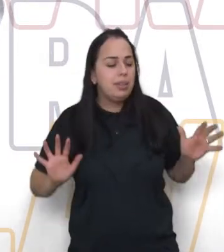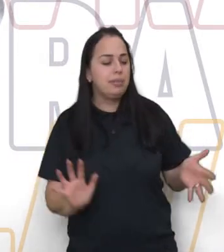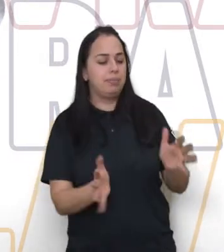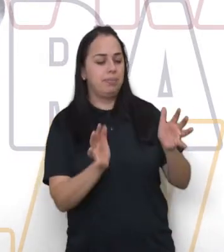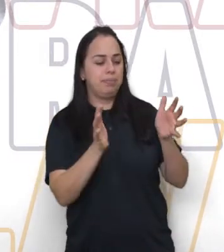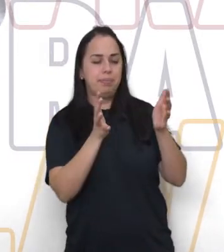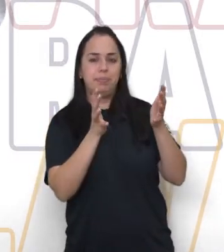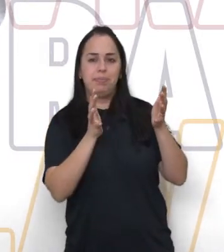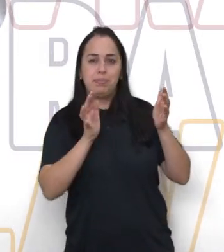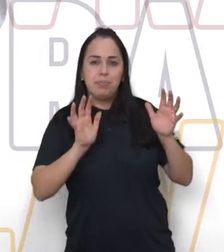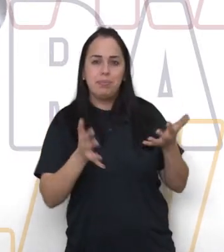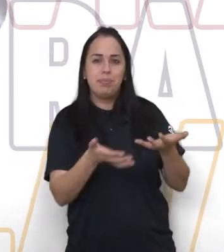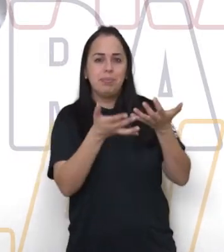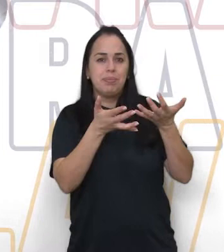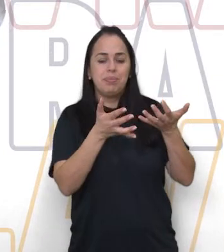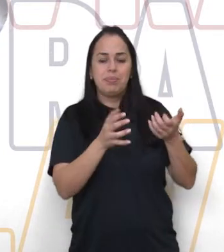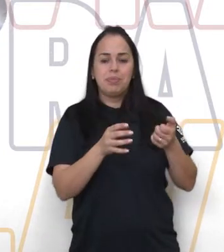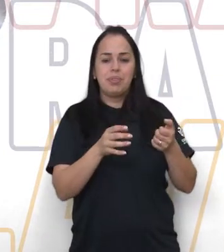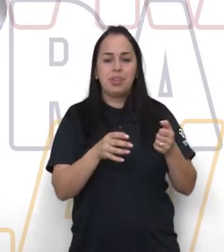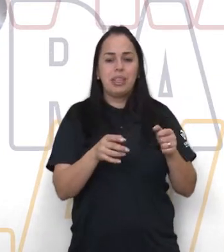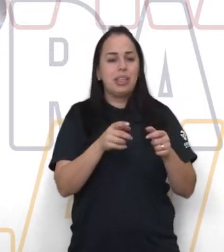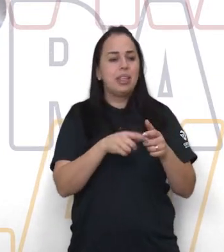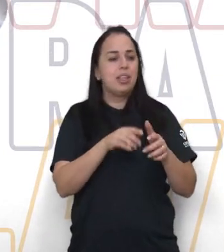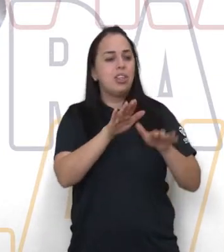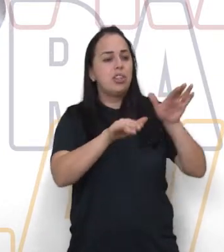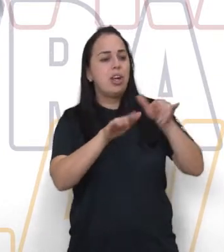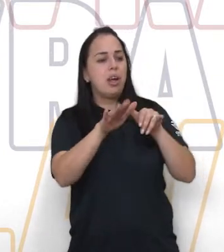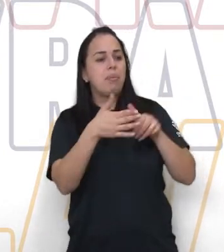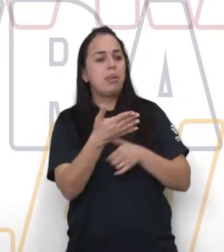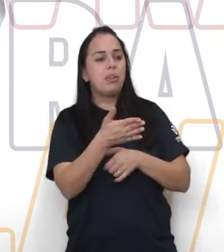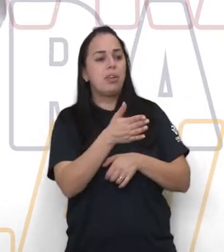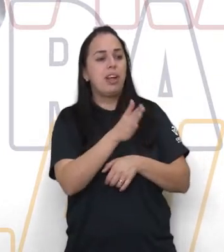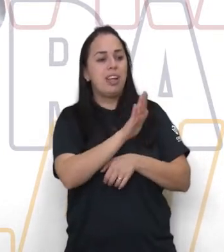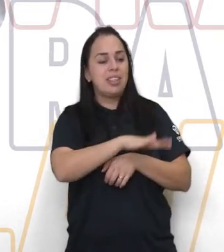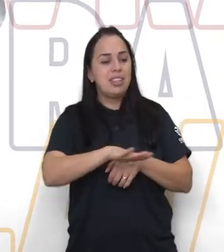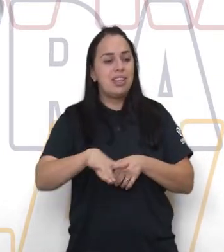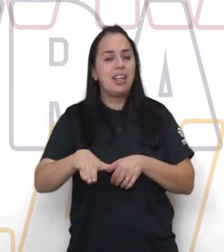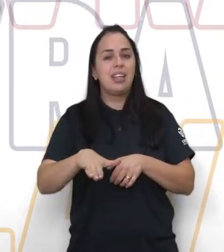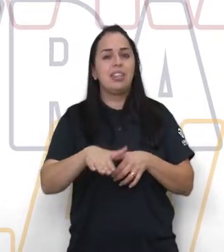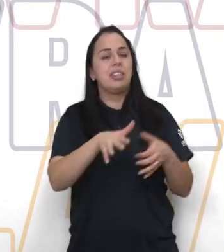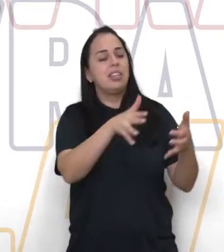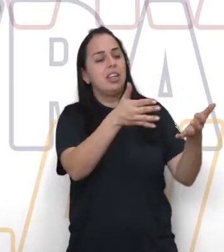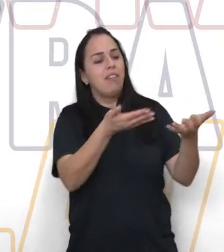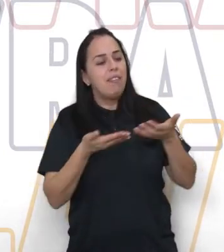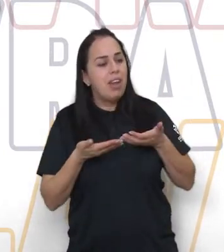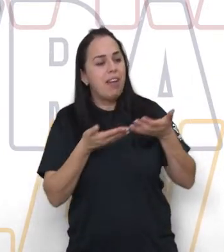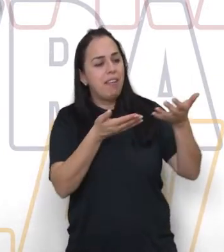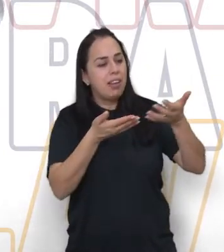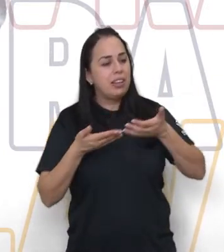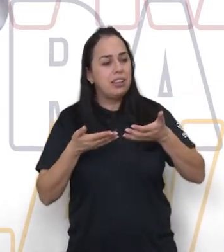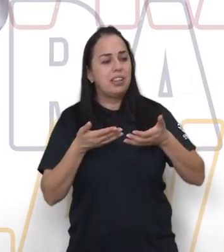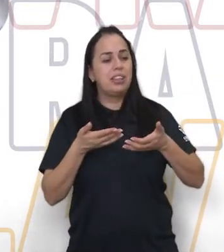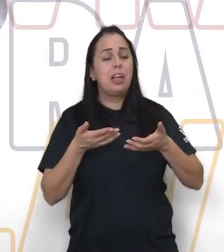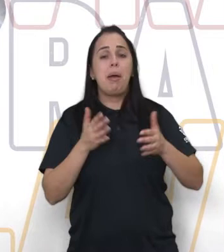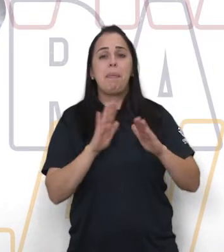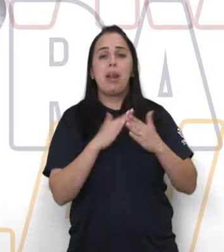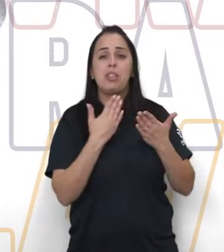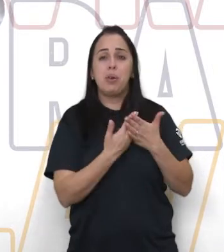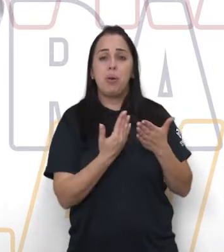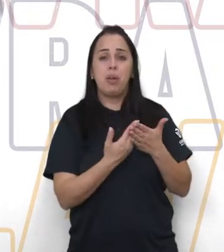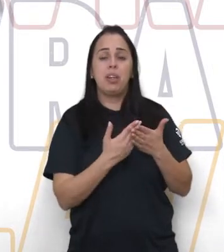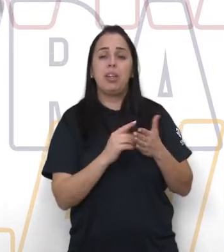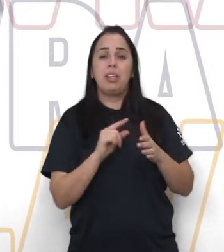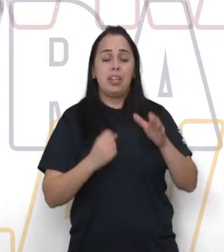fomente que traga as crianças Oi jovens né para para escola e que daquilo ali